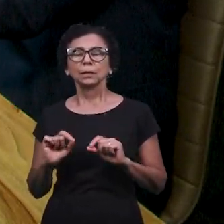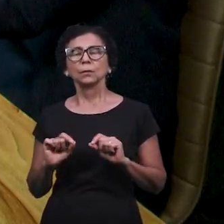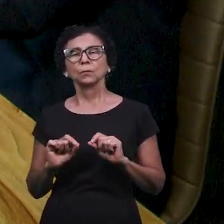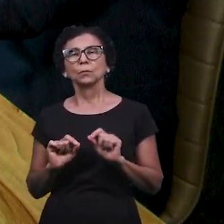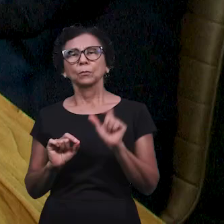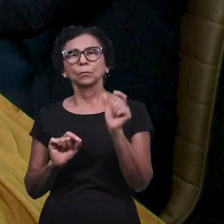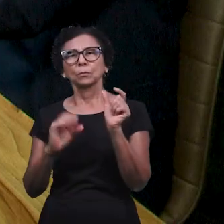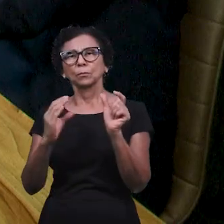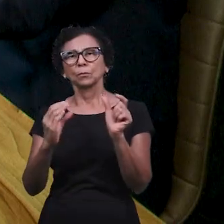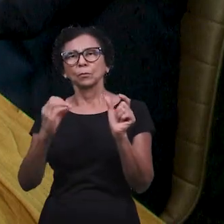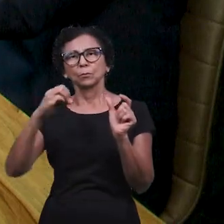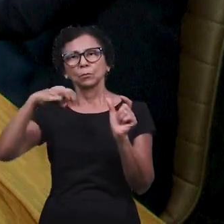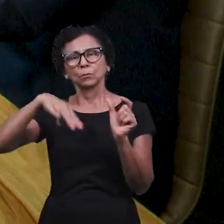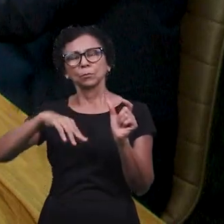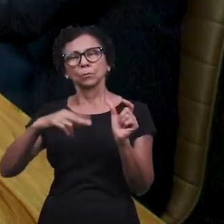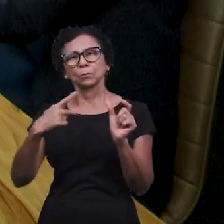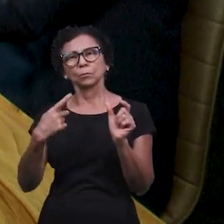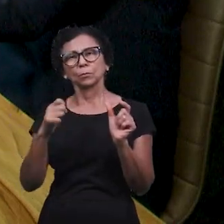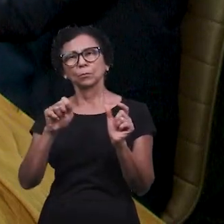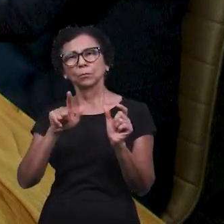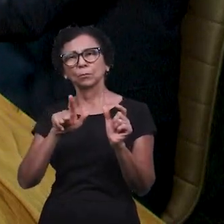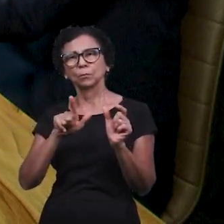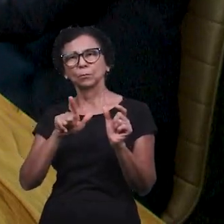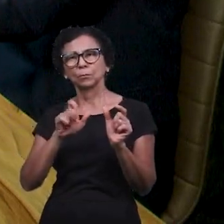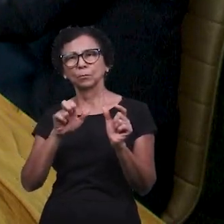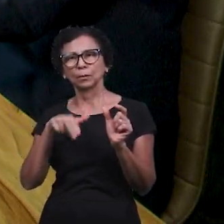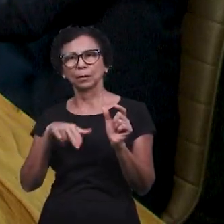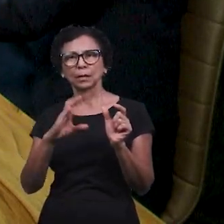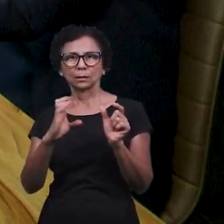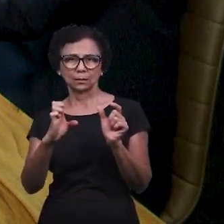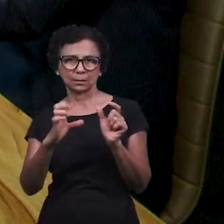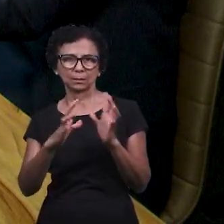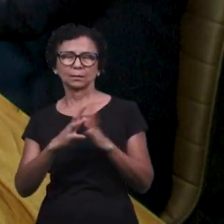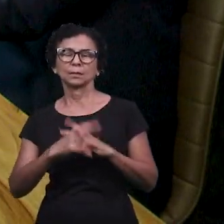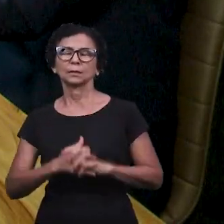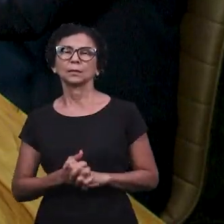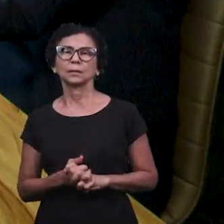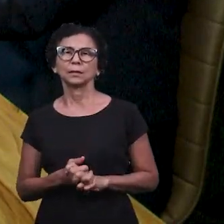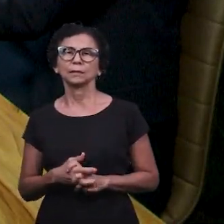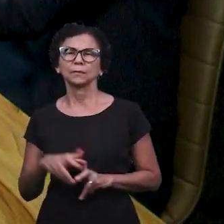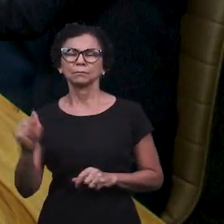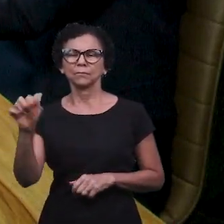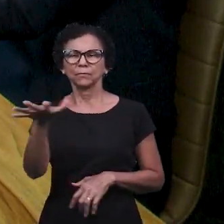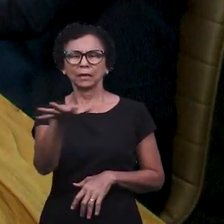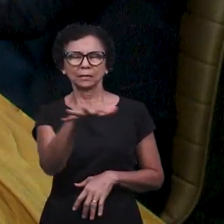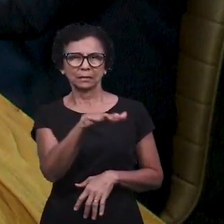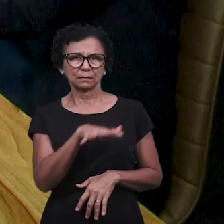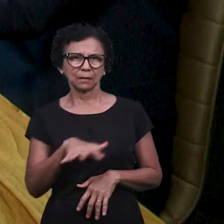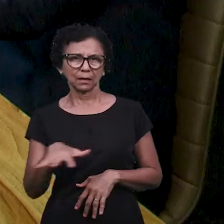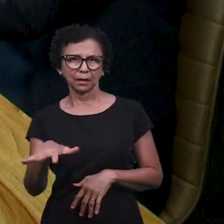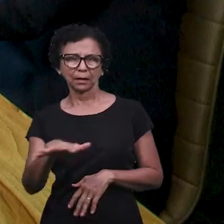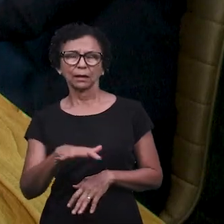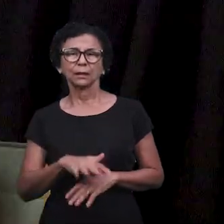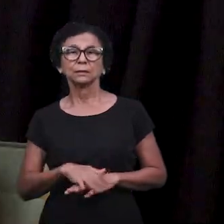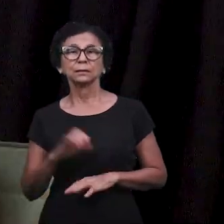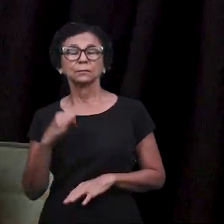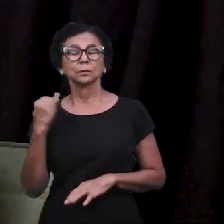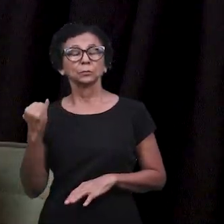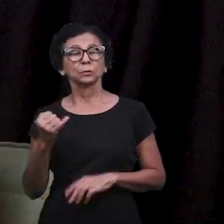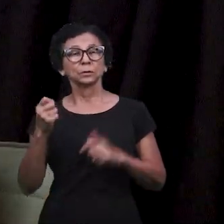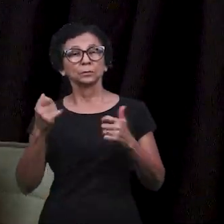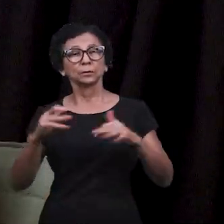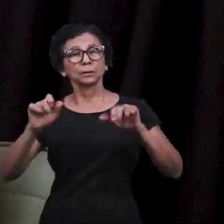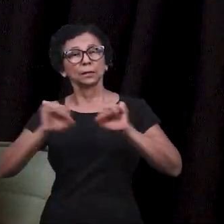do direito hoje, não só do direito, porque o compliance ele é interdisciplinar, ele abarca diversas áreas. Inclusive, é importante já deixar claro